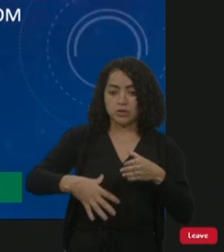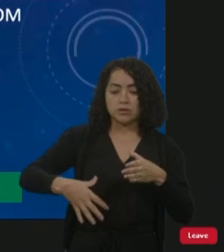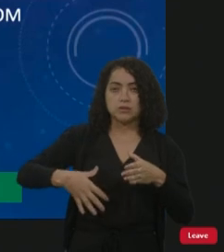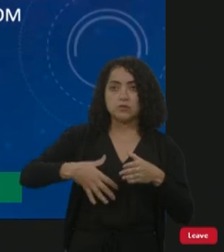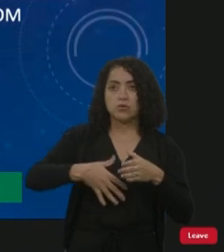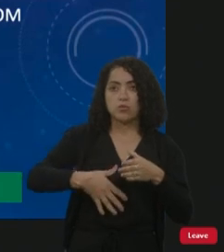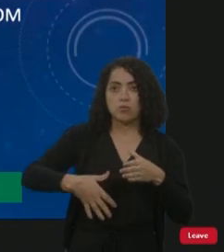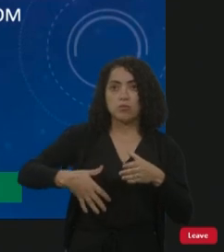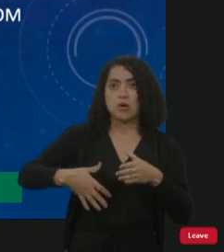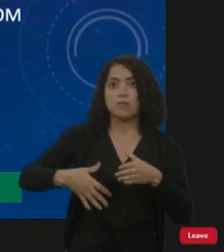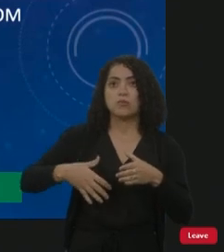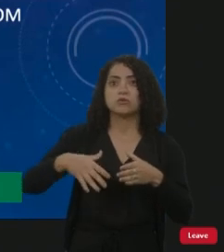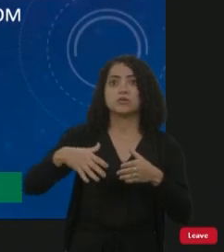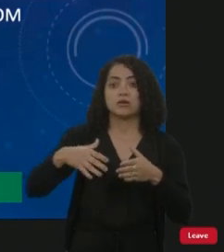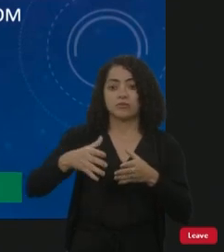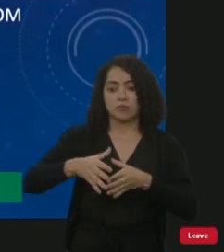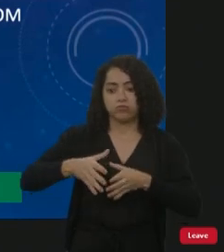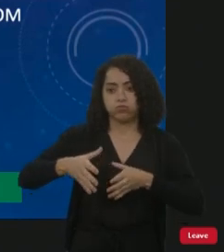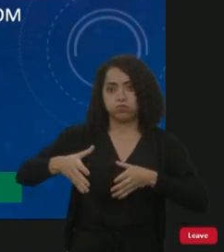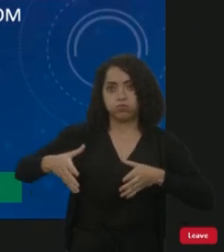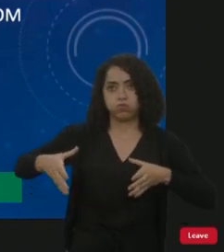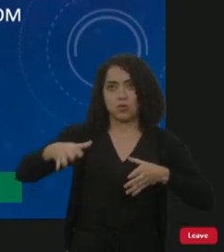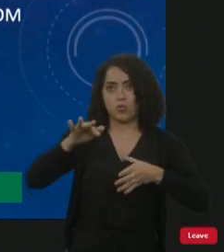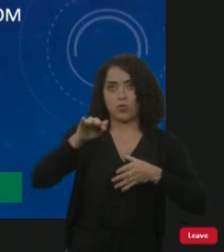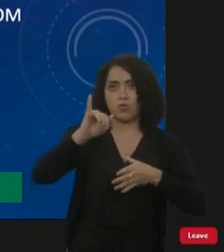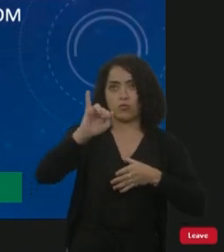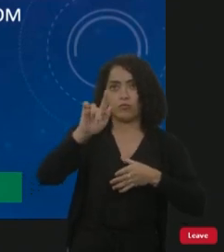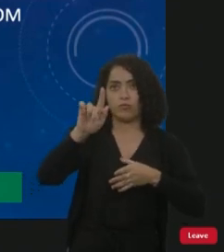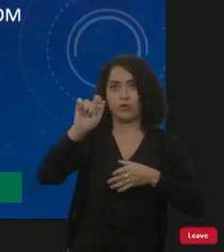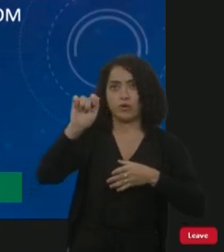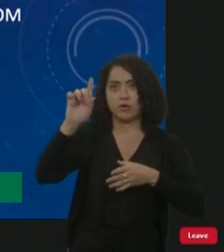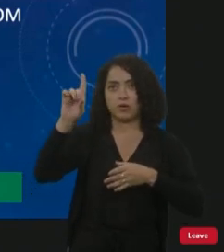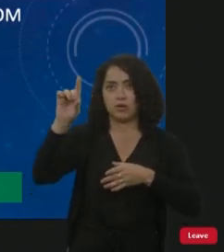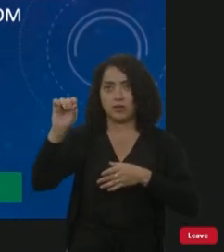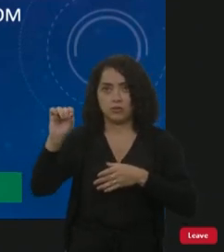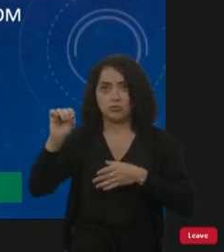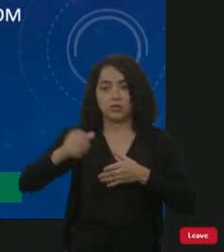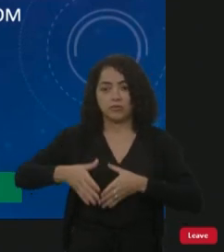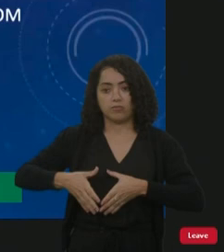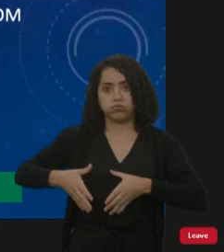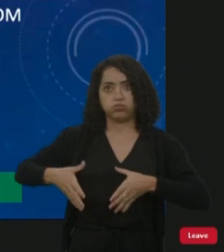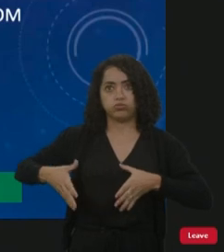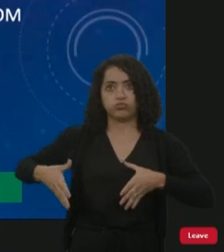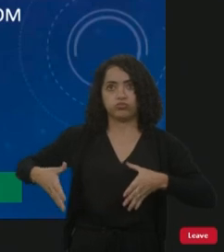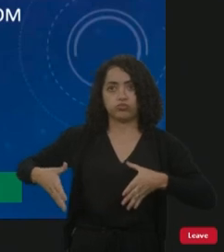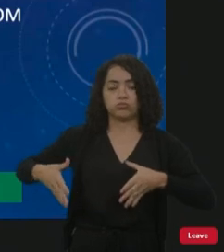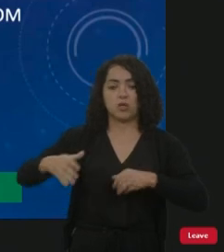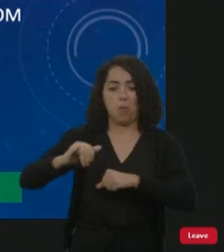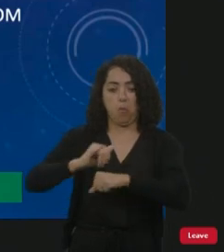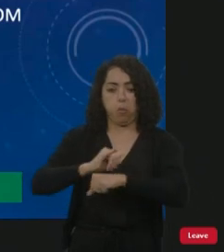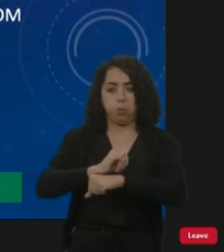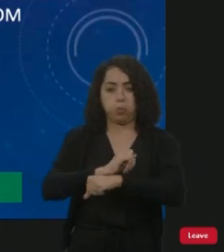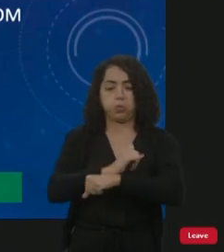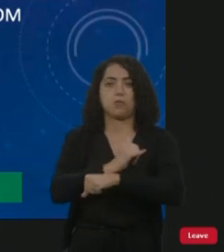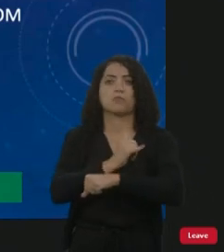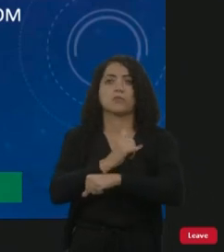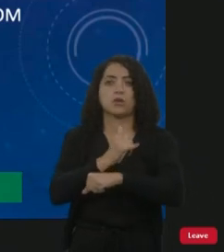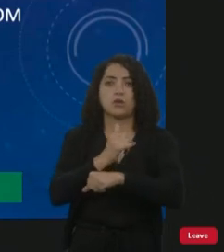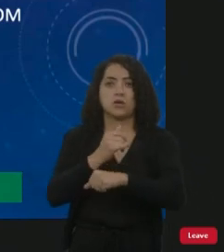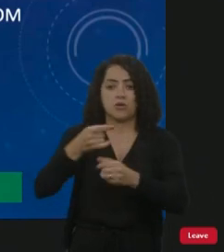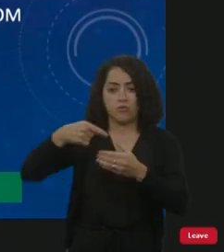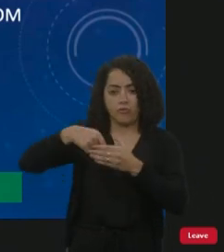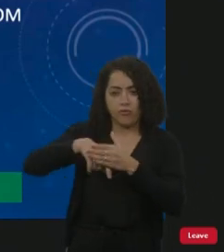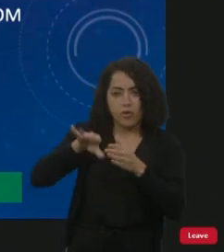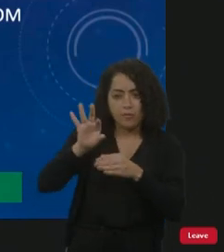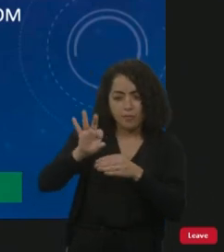pouco maior do que o normal, sugestivo de uma infiltração de gordura. Foi para biópsia hepática, né?